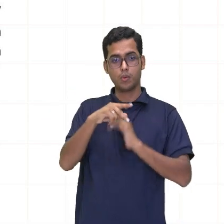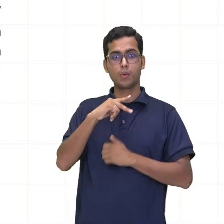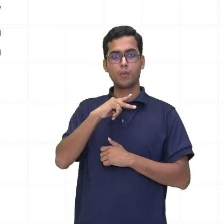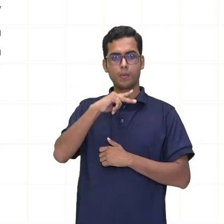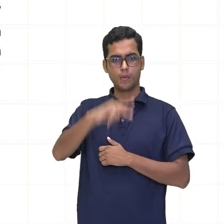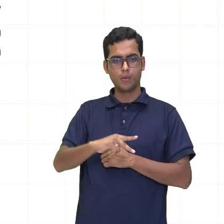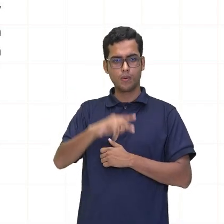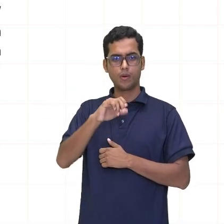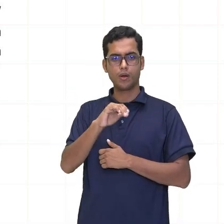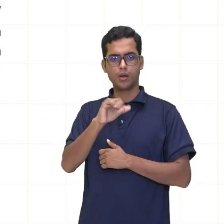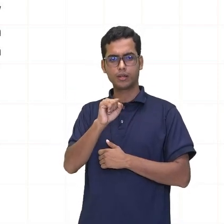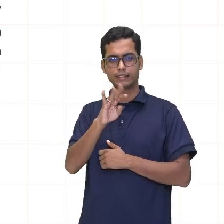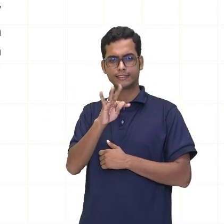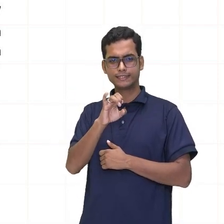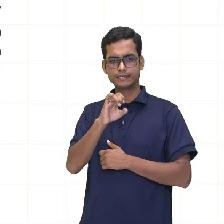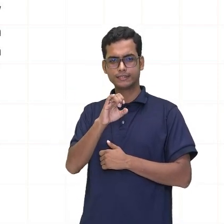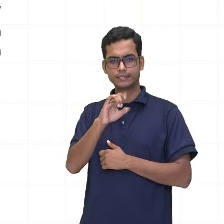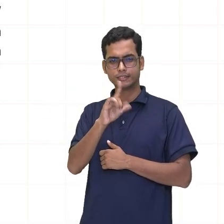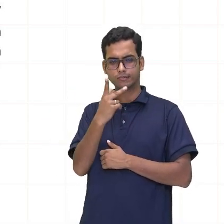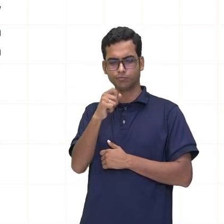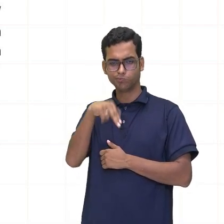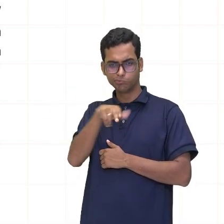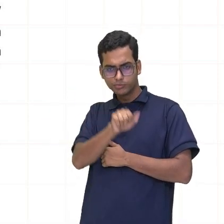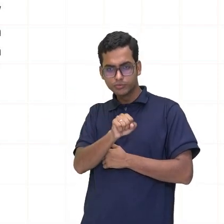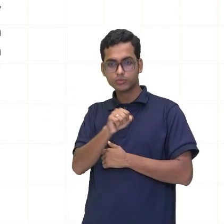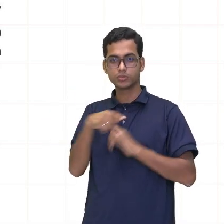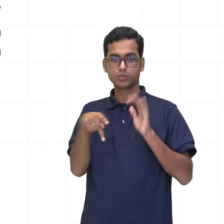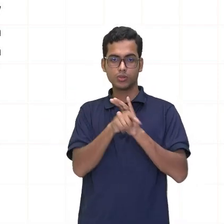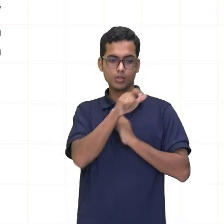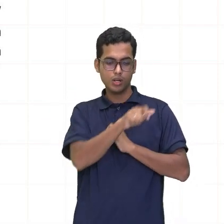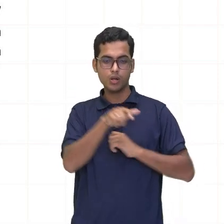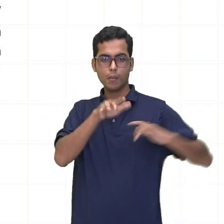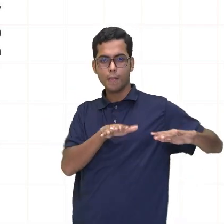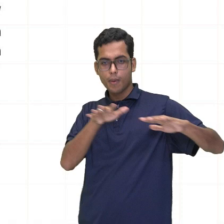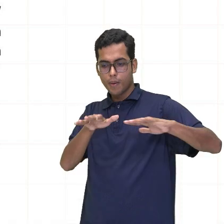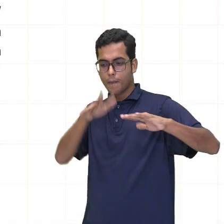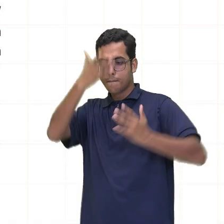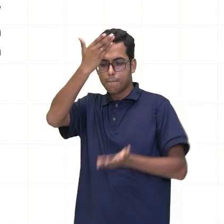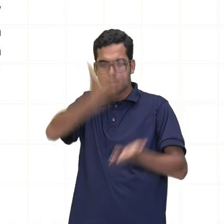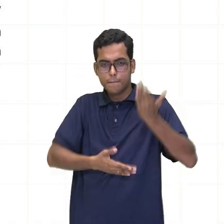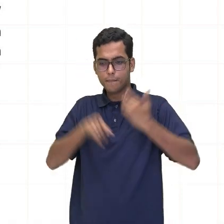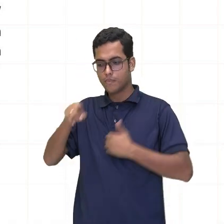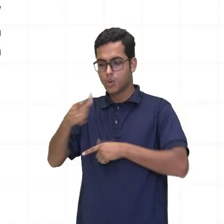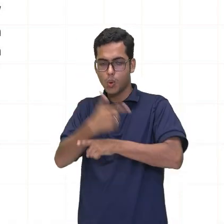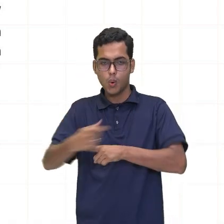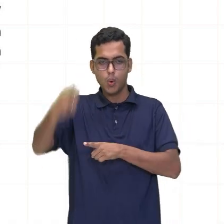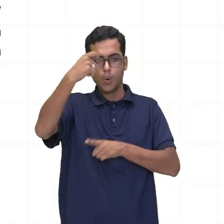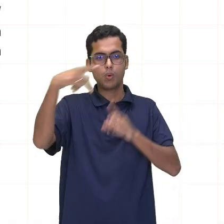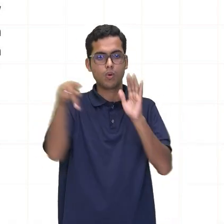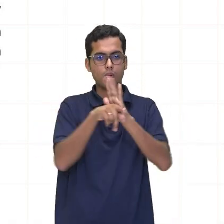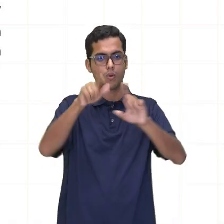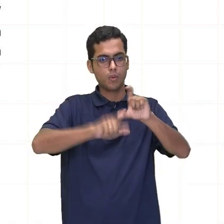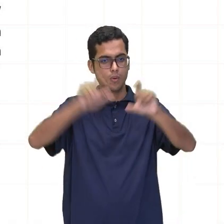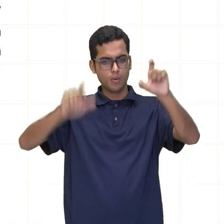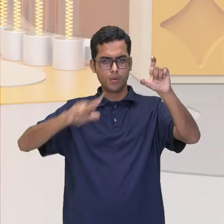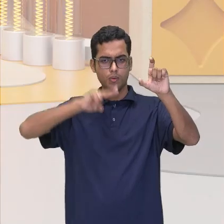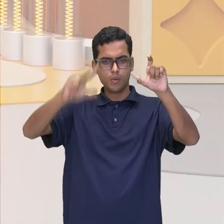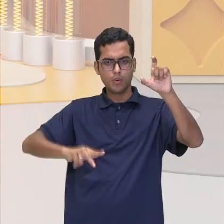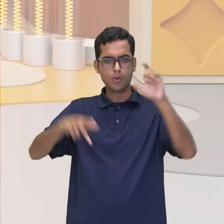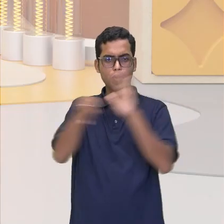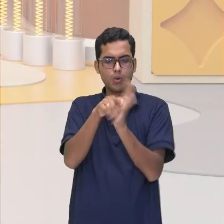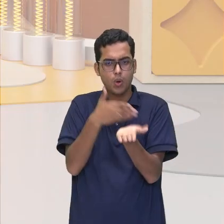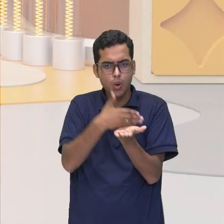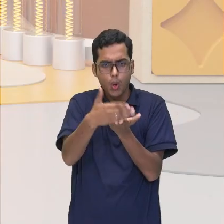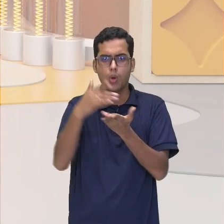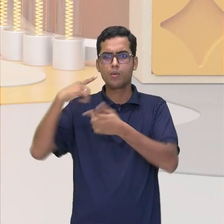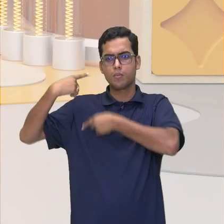a independência de Portugal e o início da dinastia de Avis. E